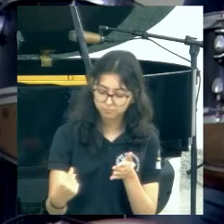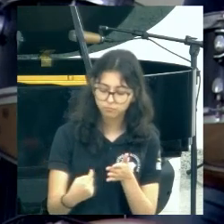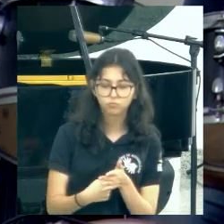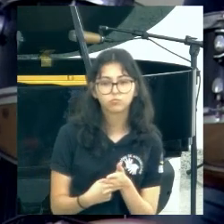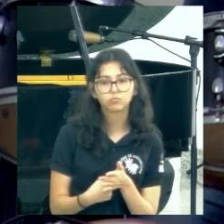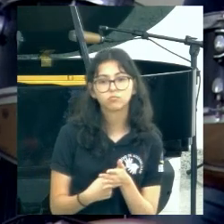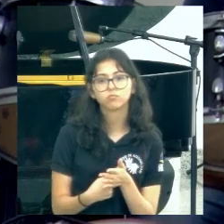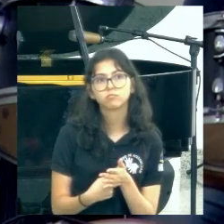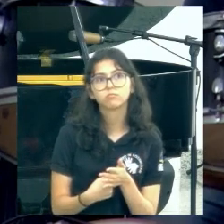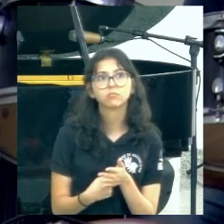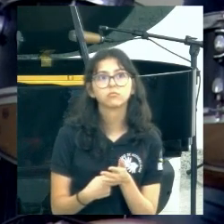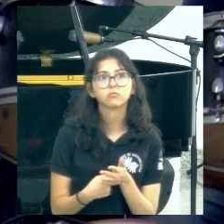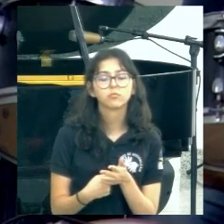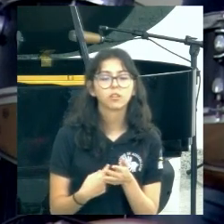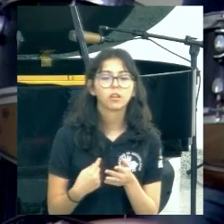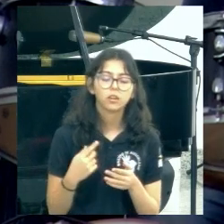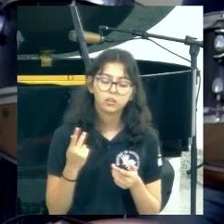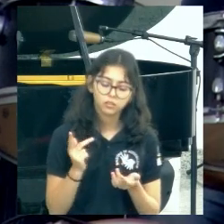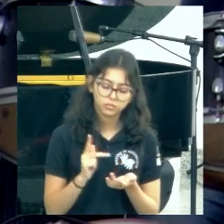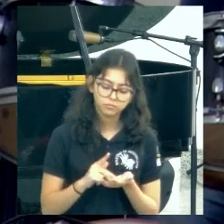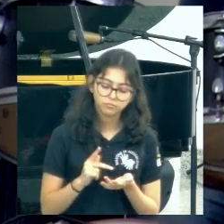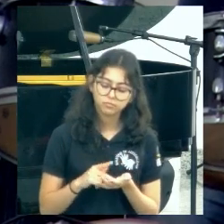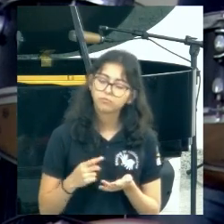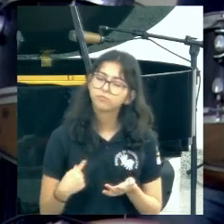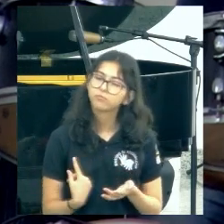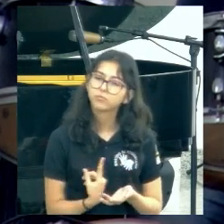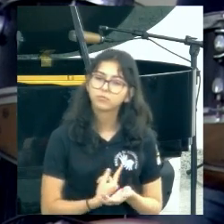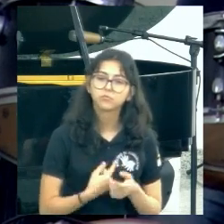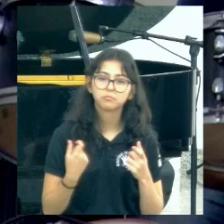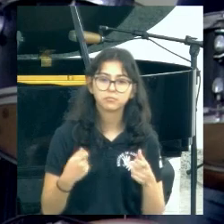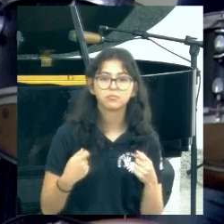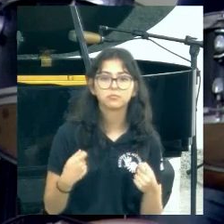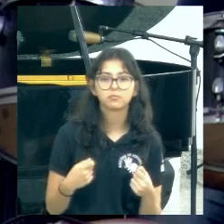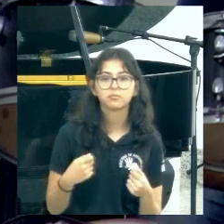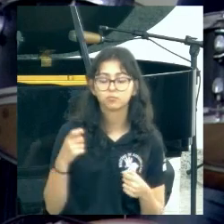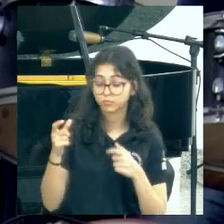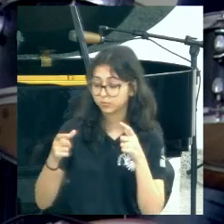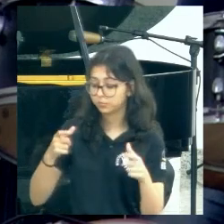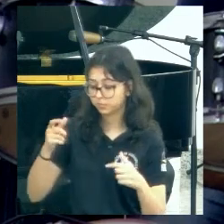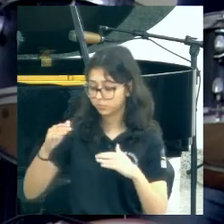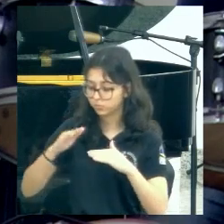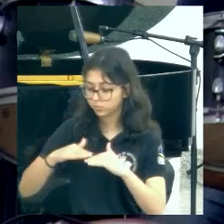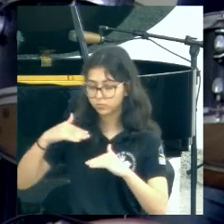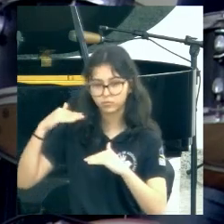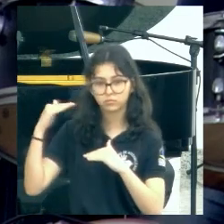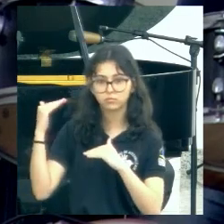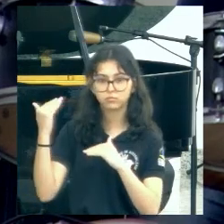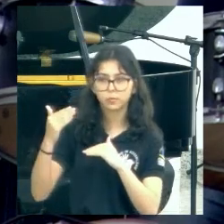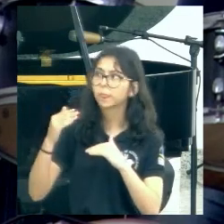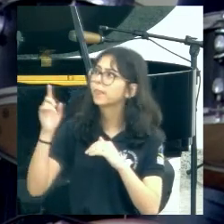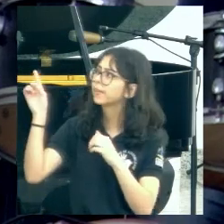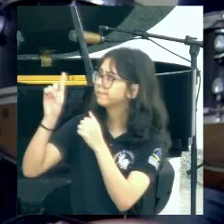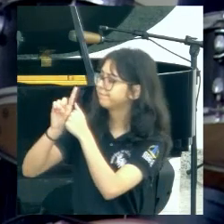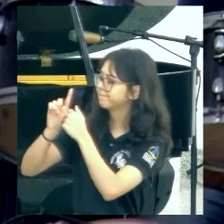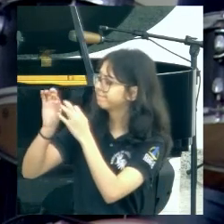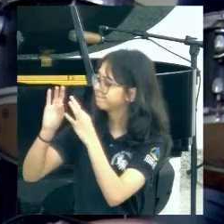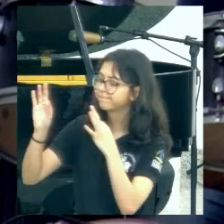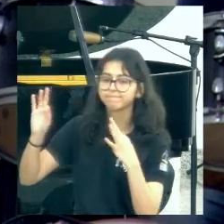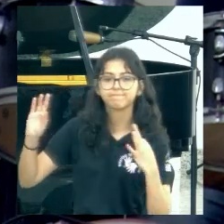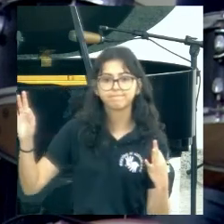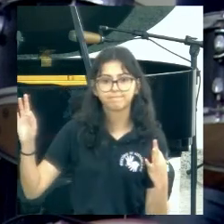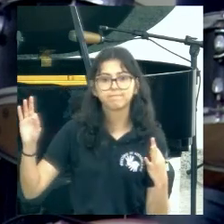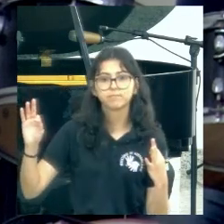que precisamos passar por cima das pessoas, fugir da vontade de Deus e abrir mão